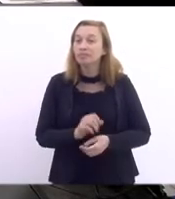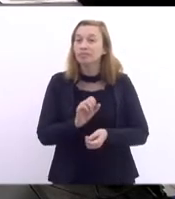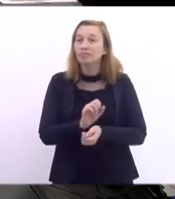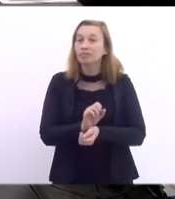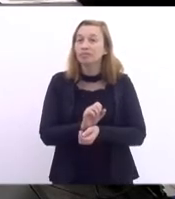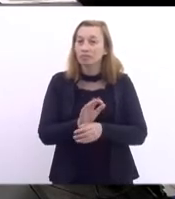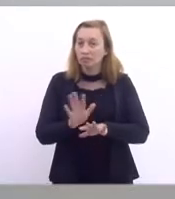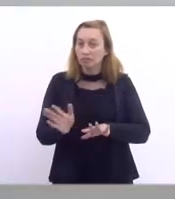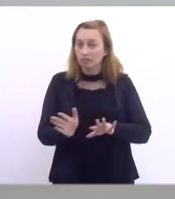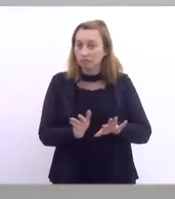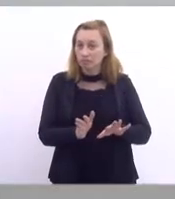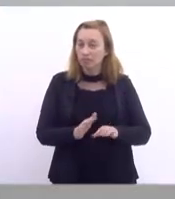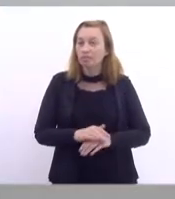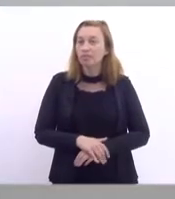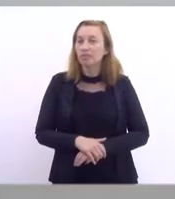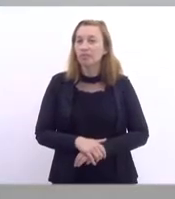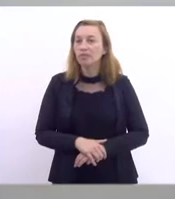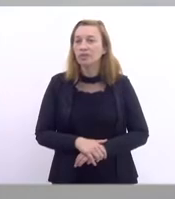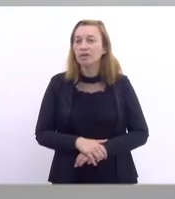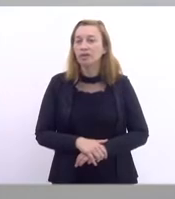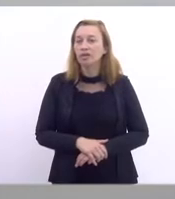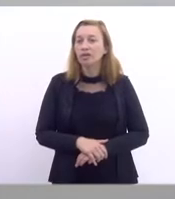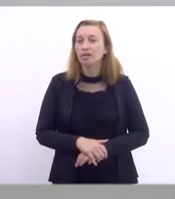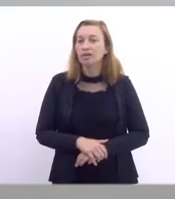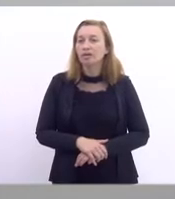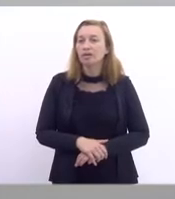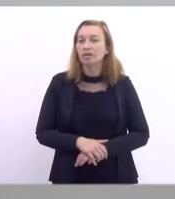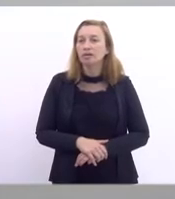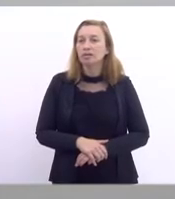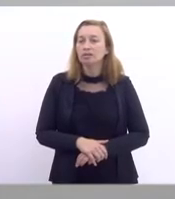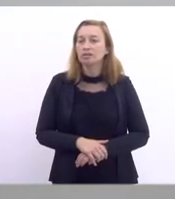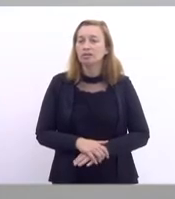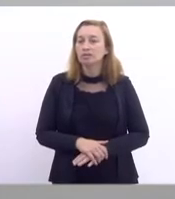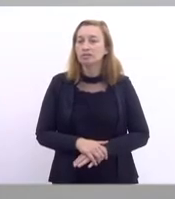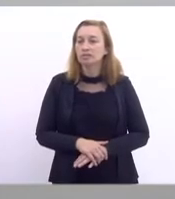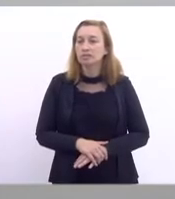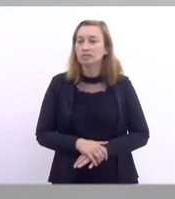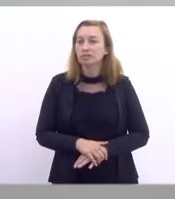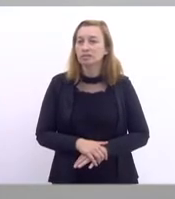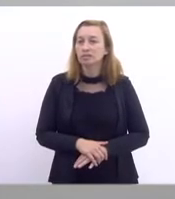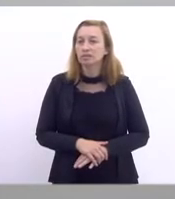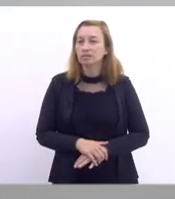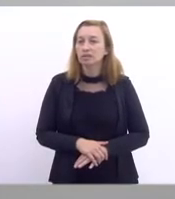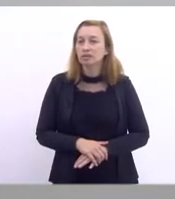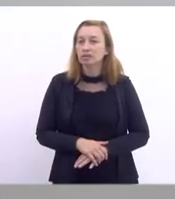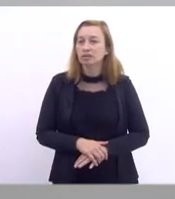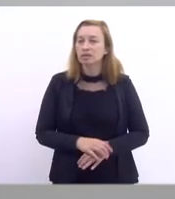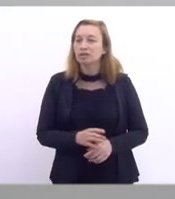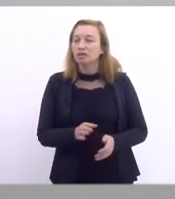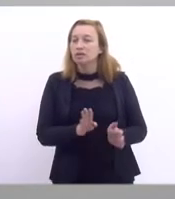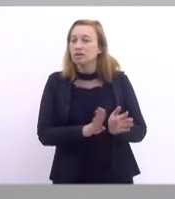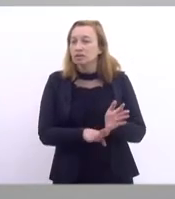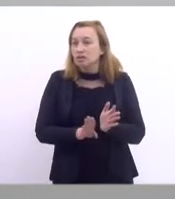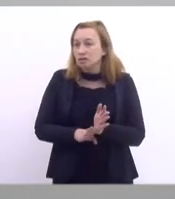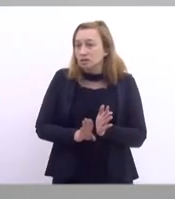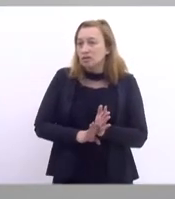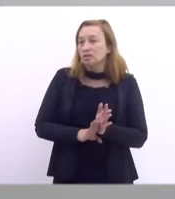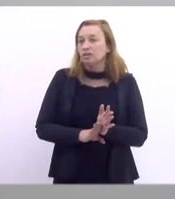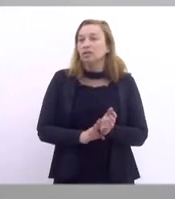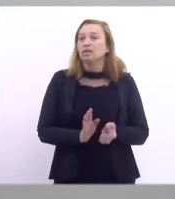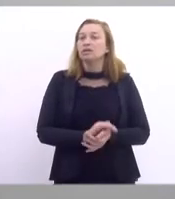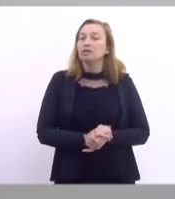adendo e apesar de Tecnicamente as despesas